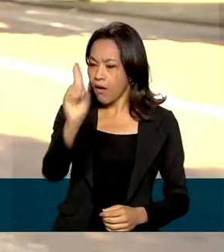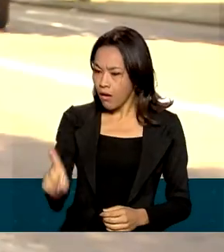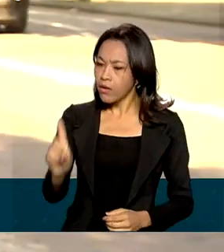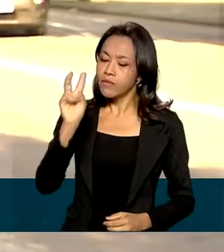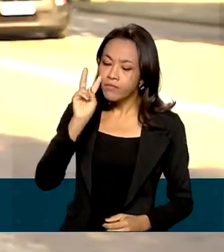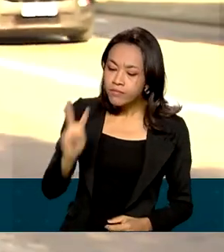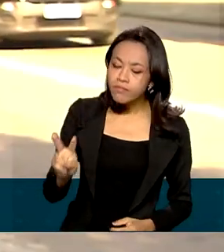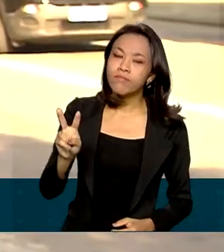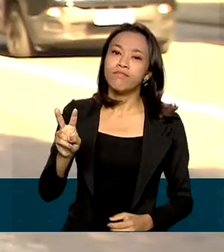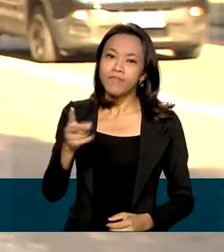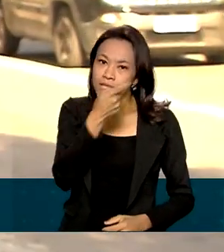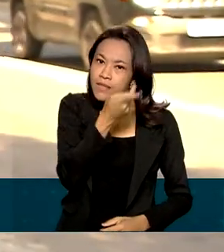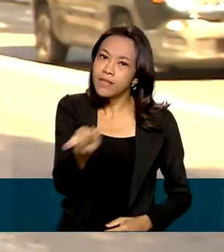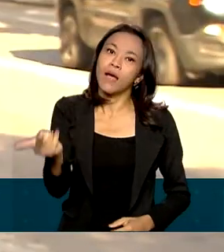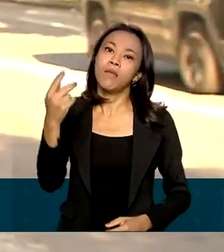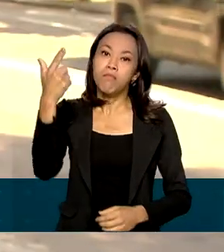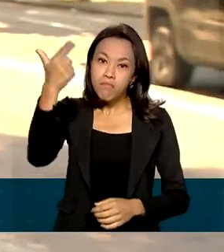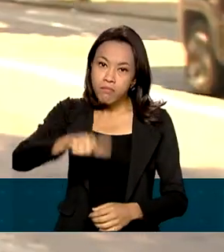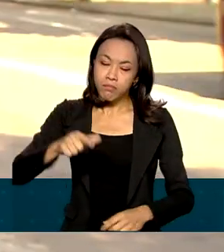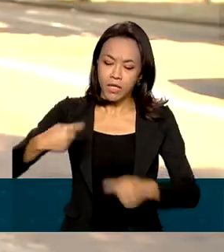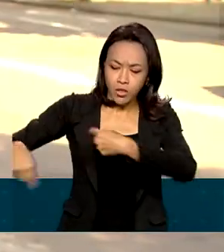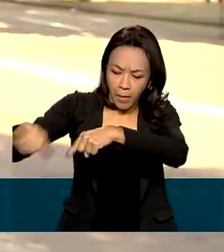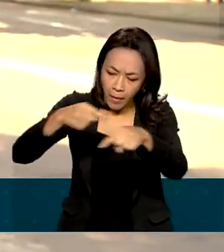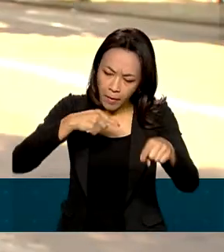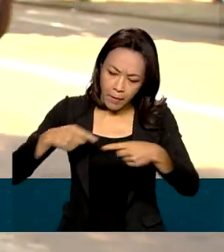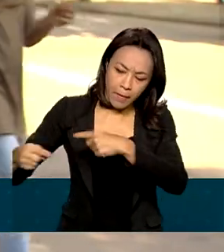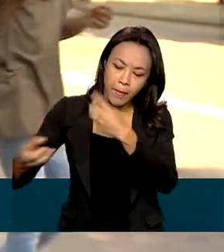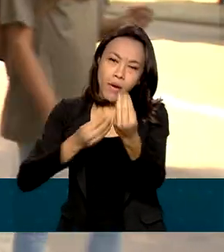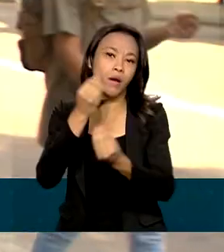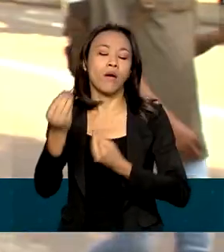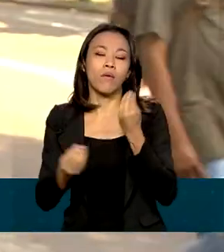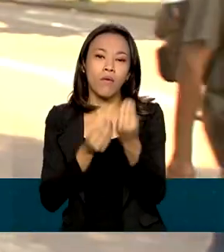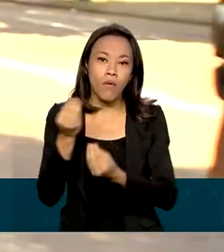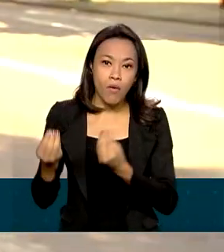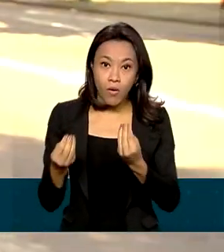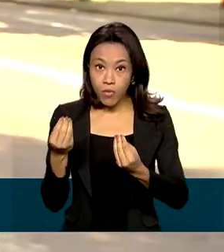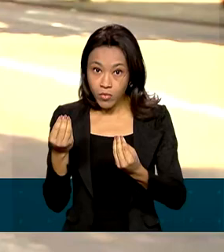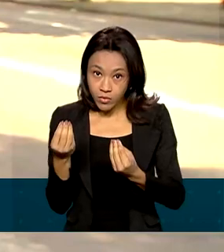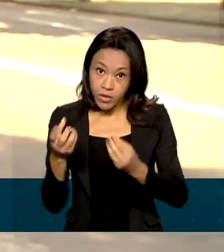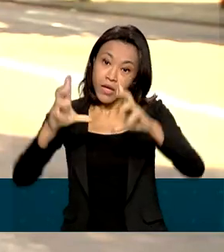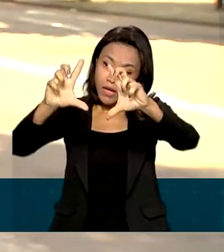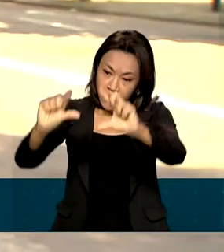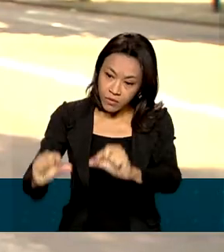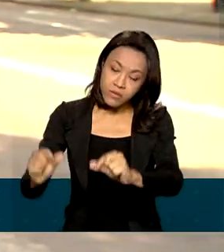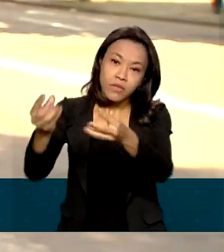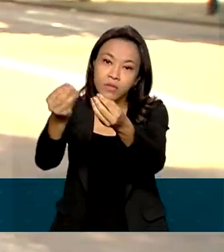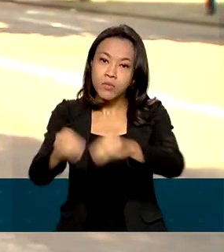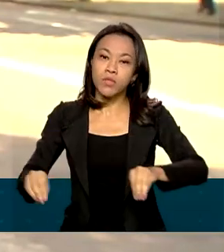para discutir mais ações para combater aí, mitigar os